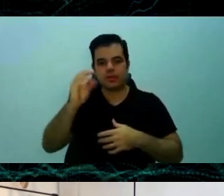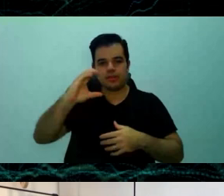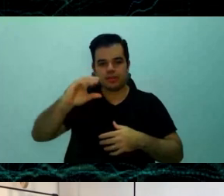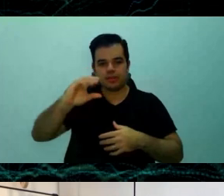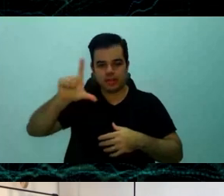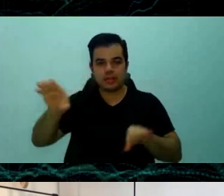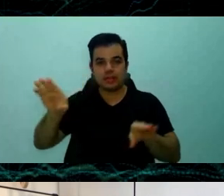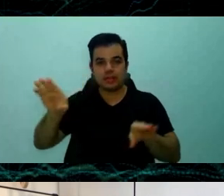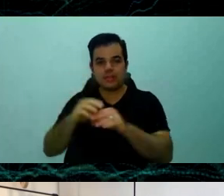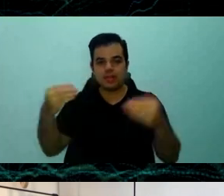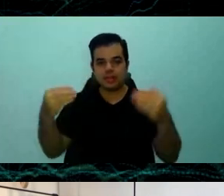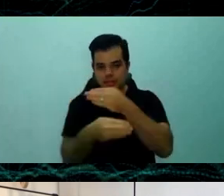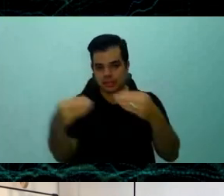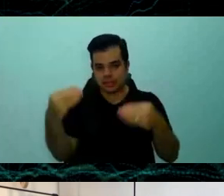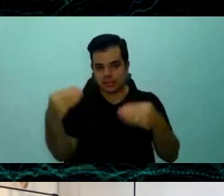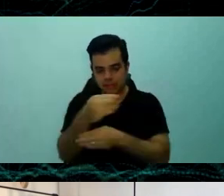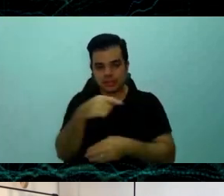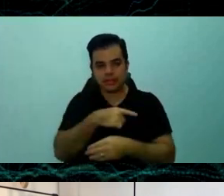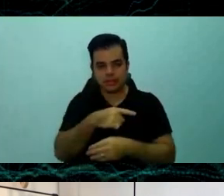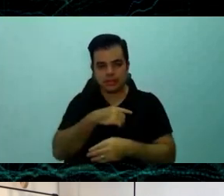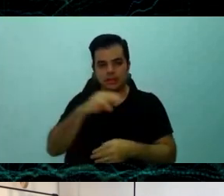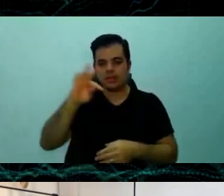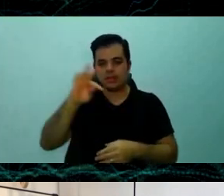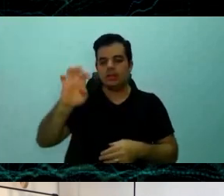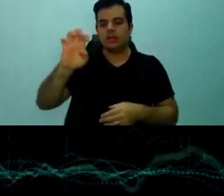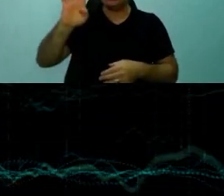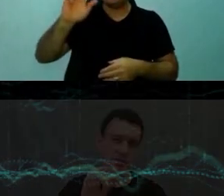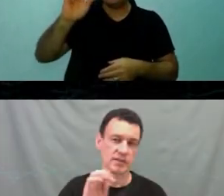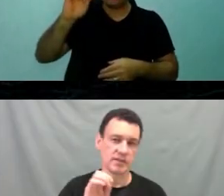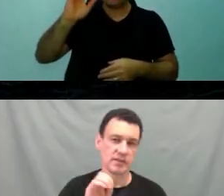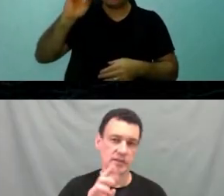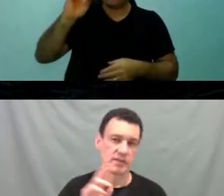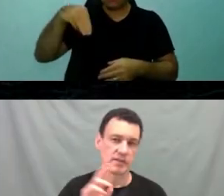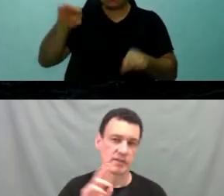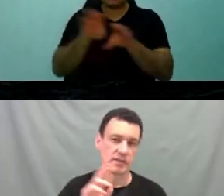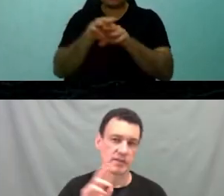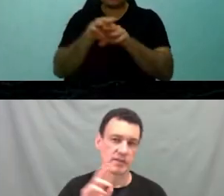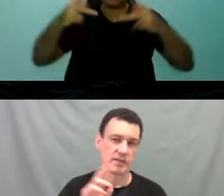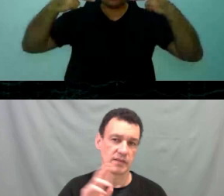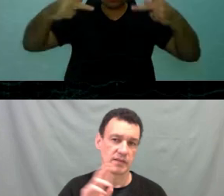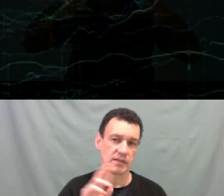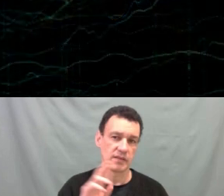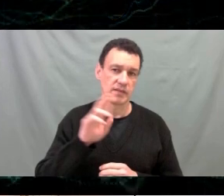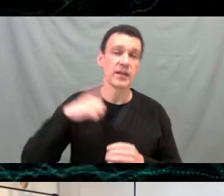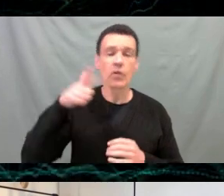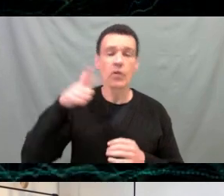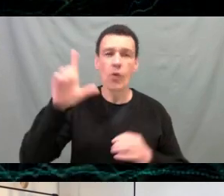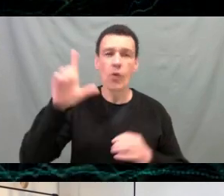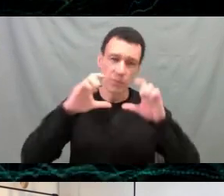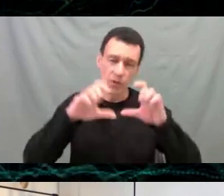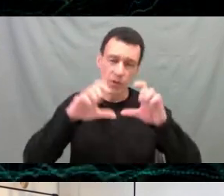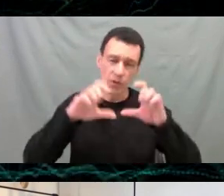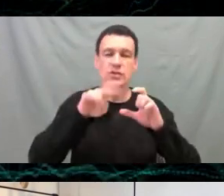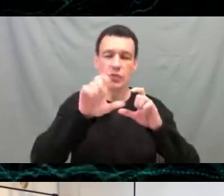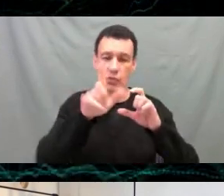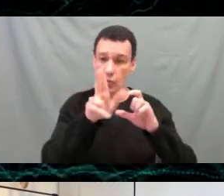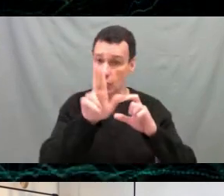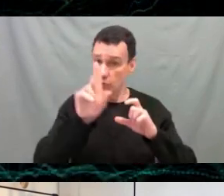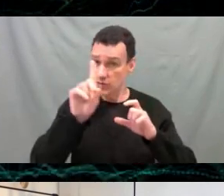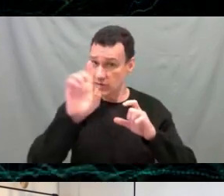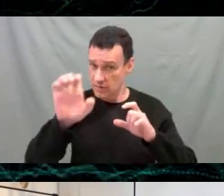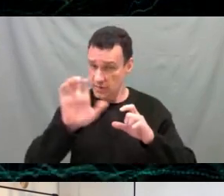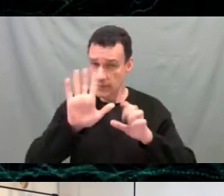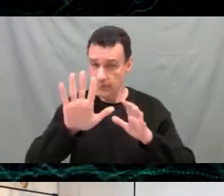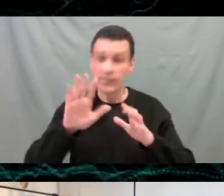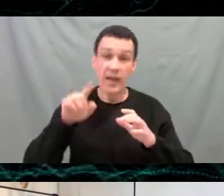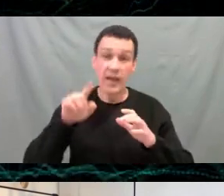esse Terraform aqui e a gente tem um outro bloquinho chamado include. Esse bloquinho já começa a deixar